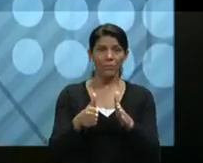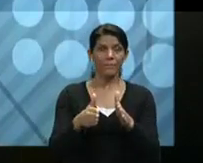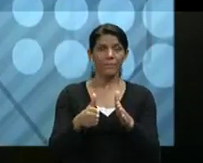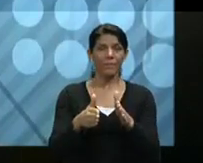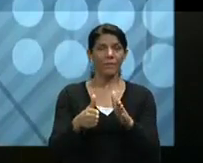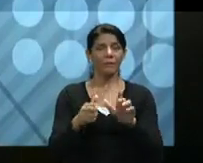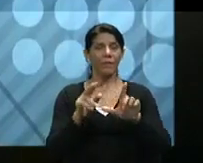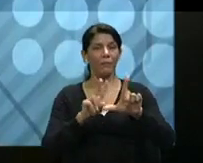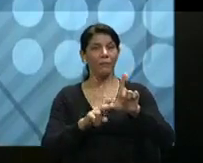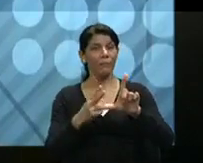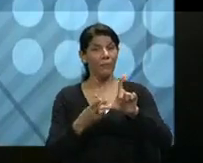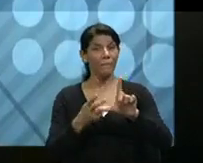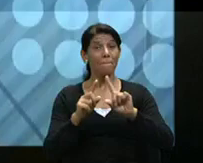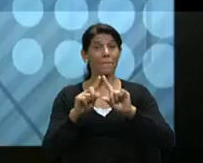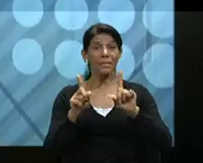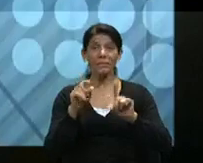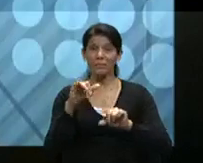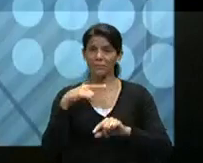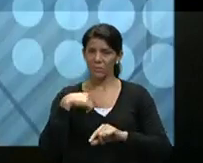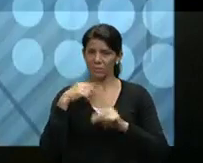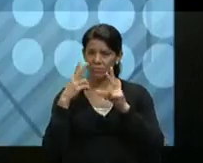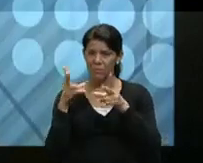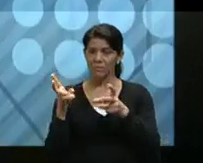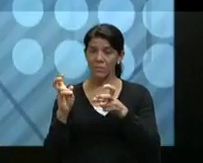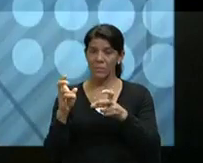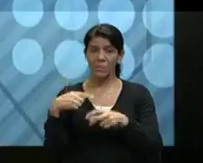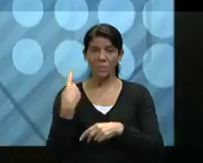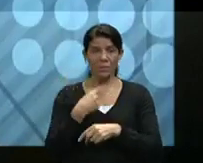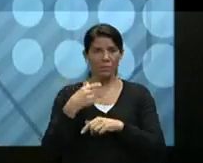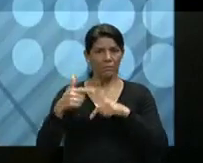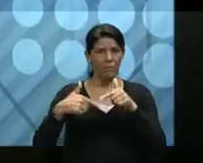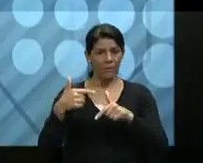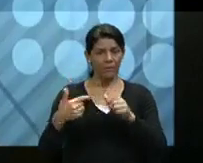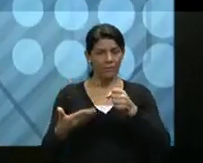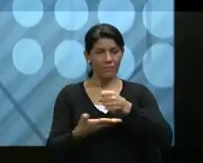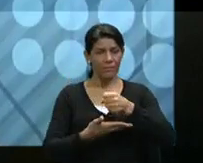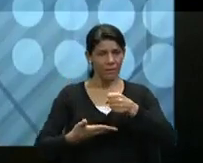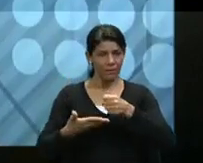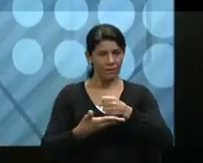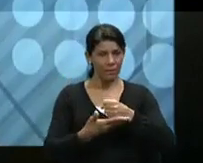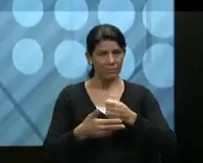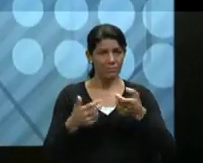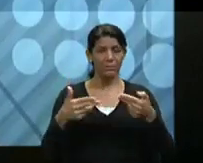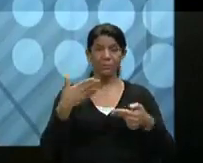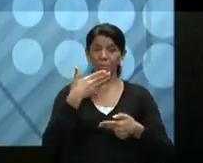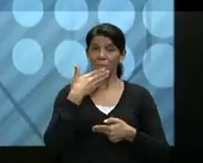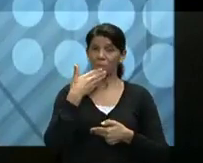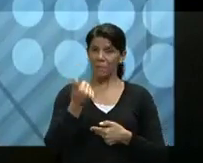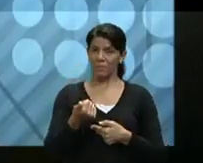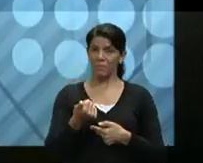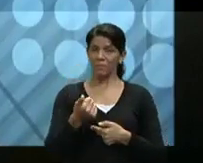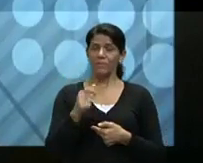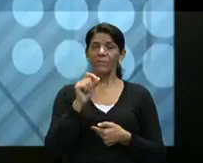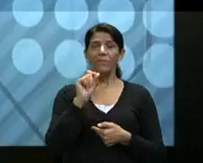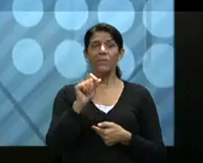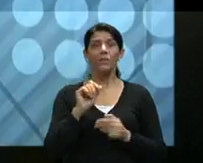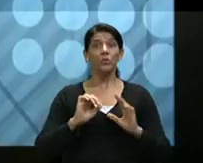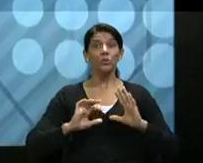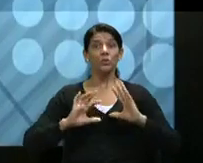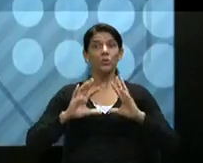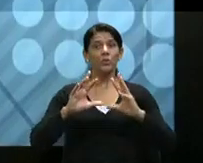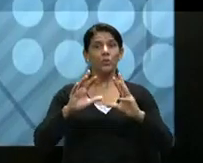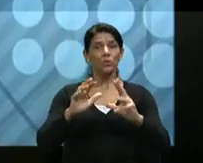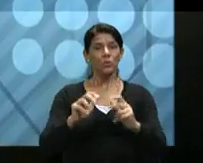o bacharelado, mas se você pensar que se nós trabalharmos na base, os efeitos serão melhores, serão mais efetivos,